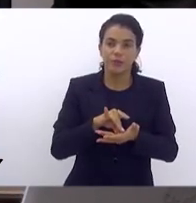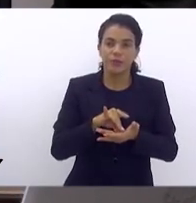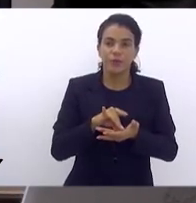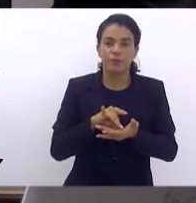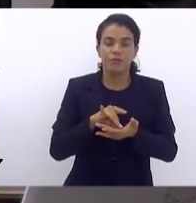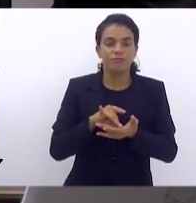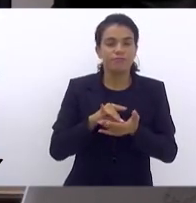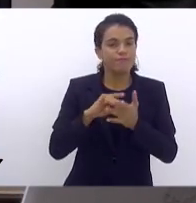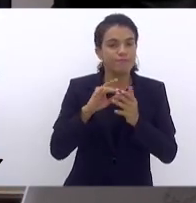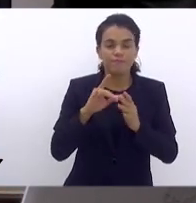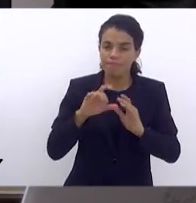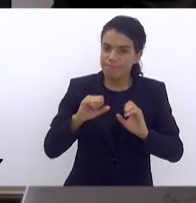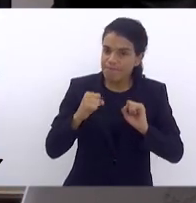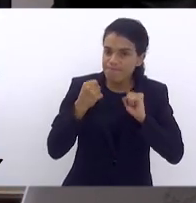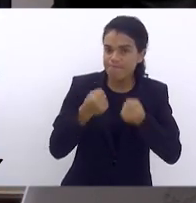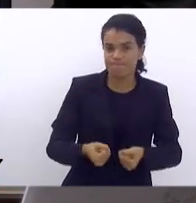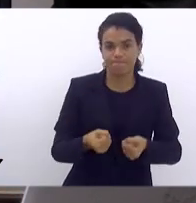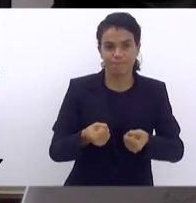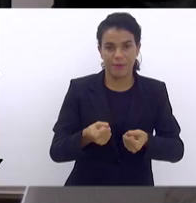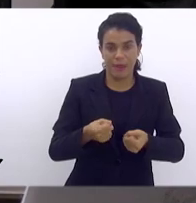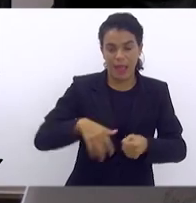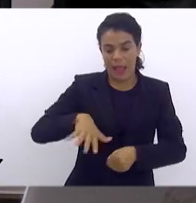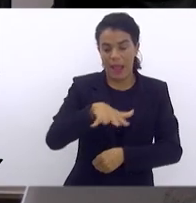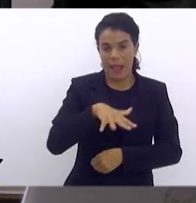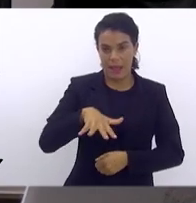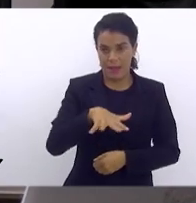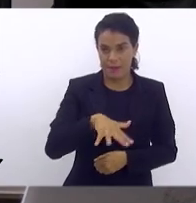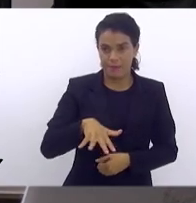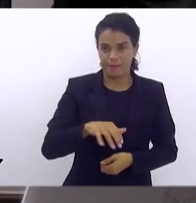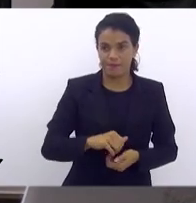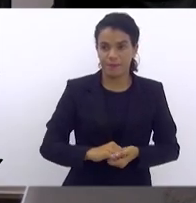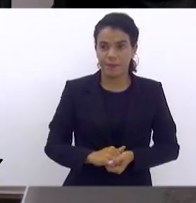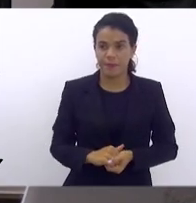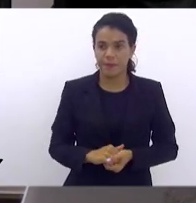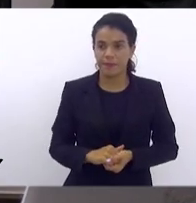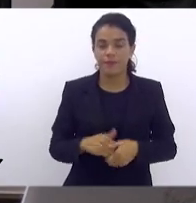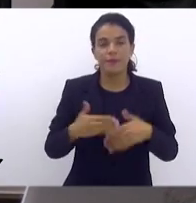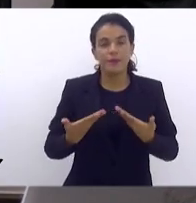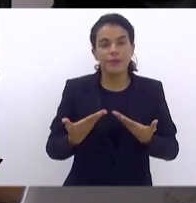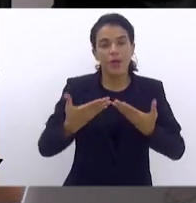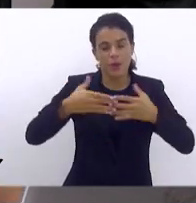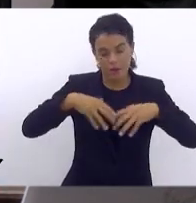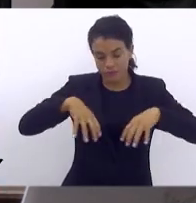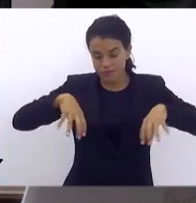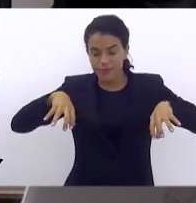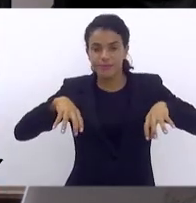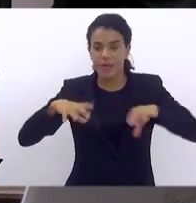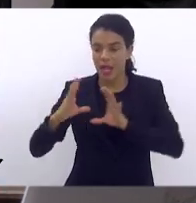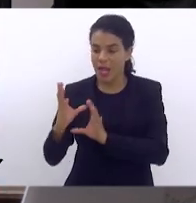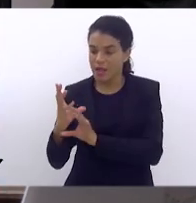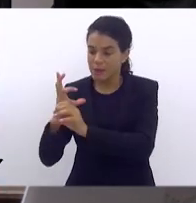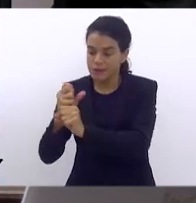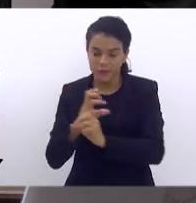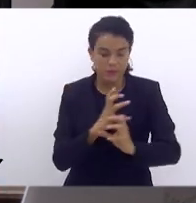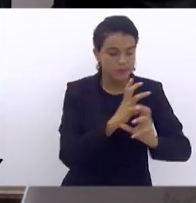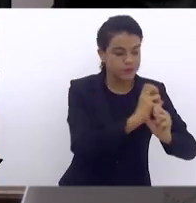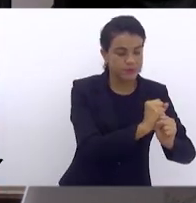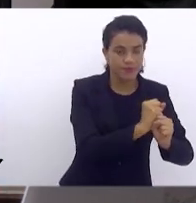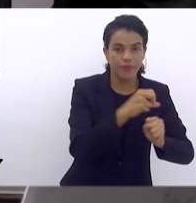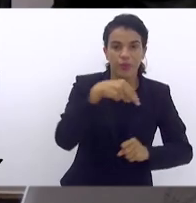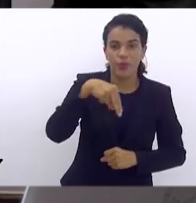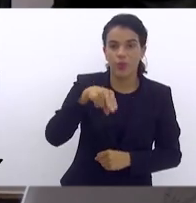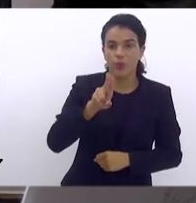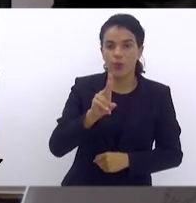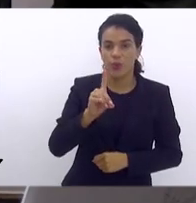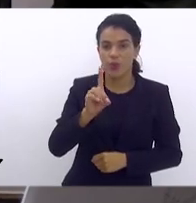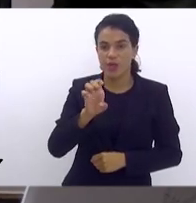nossas forças naquele naquela área E aí eu eu separei alguns dados por exemplo do nudem da